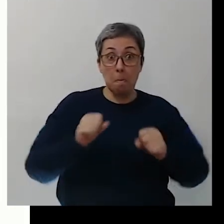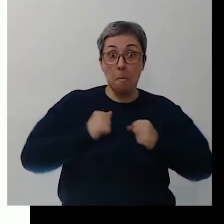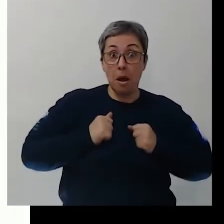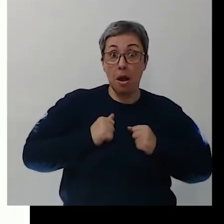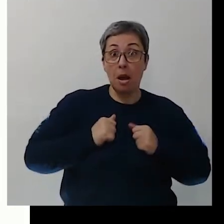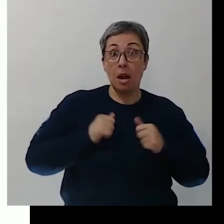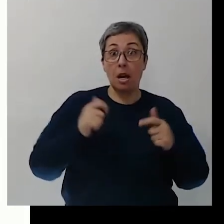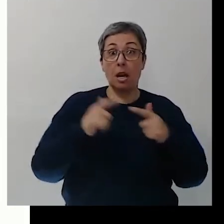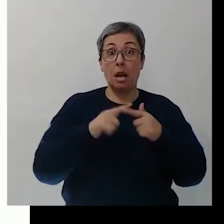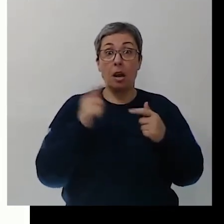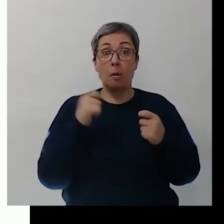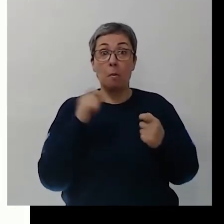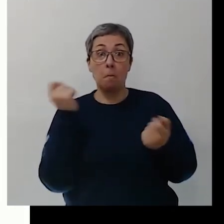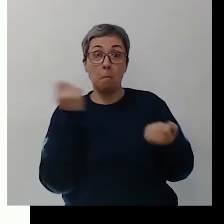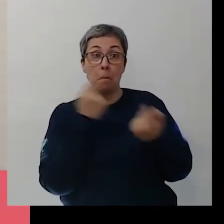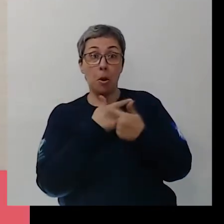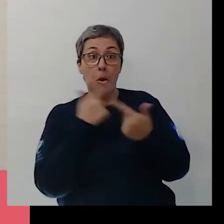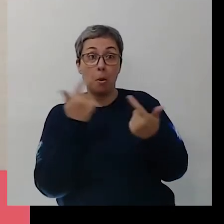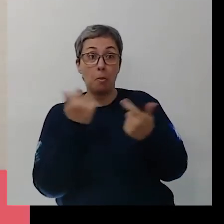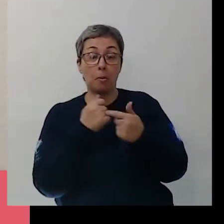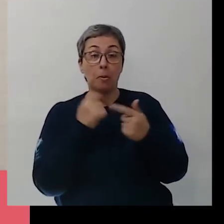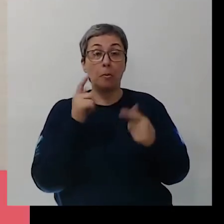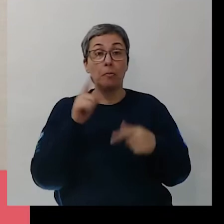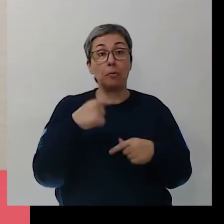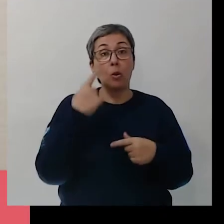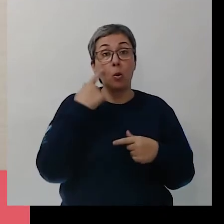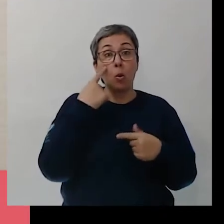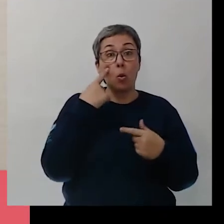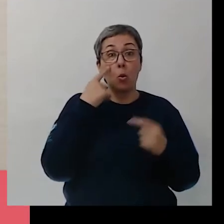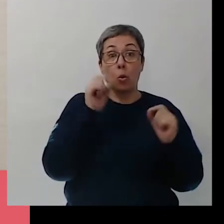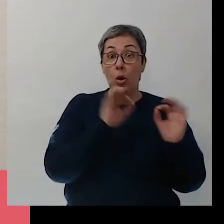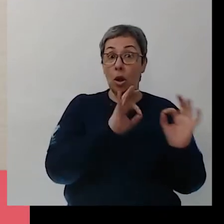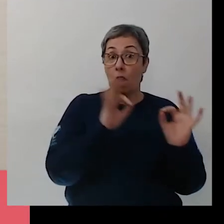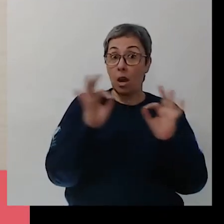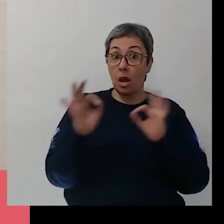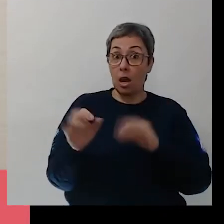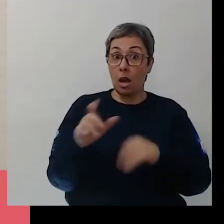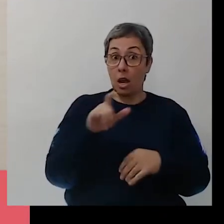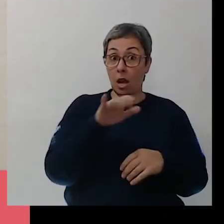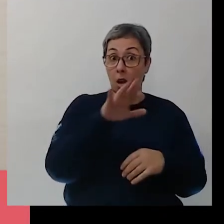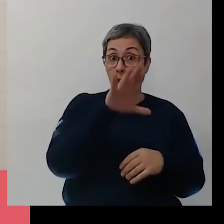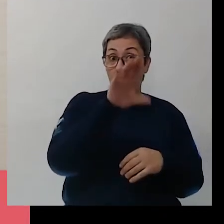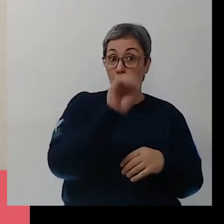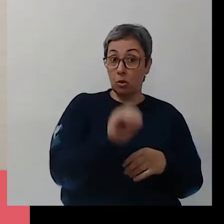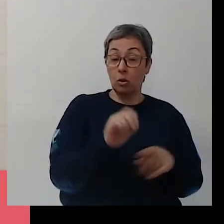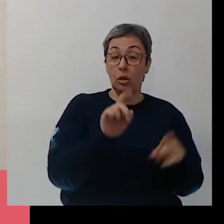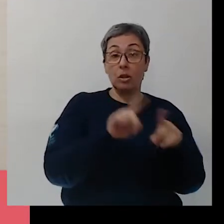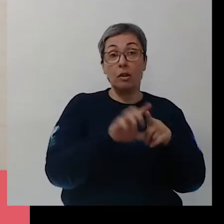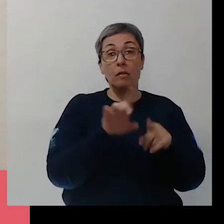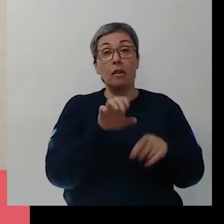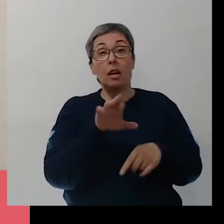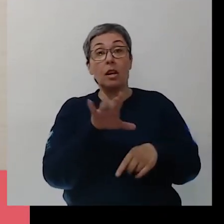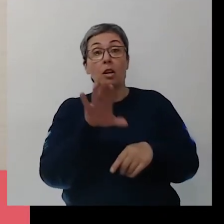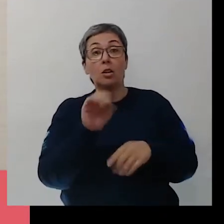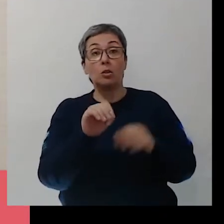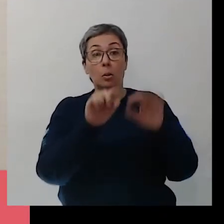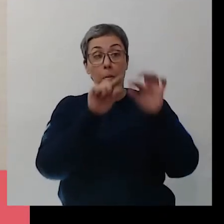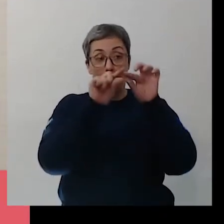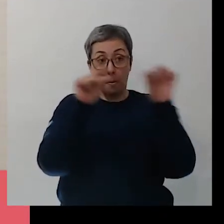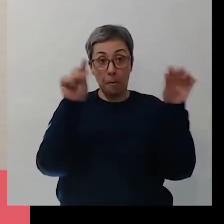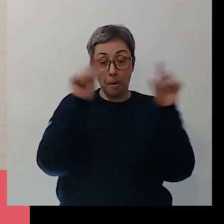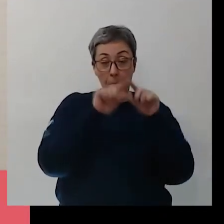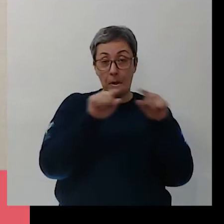engessam, zombeteiam. Observem agora um acróstico formado de versos.